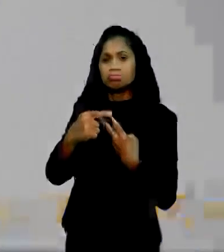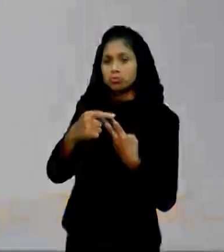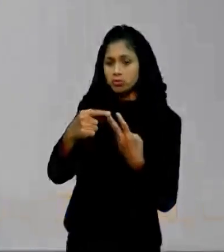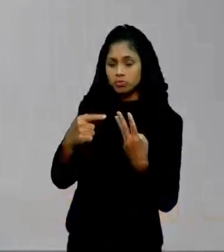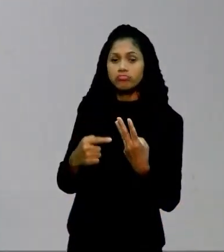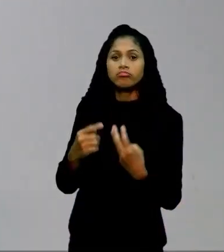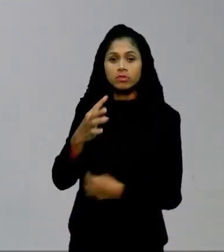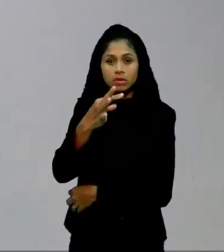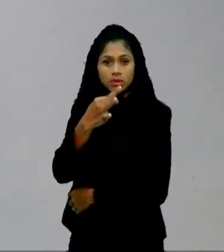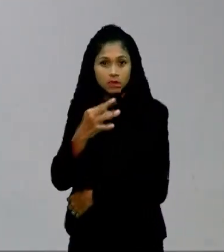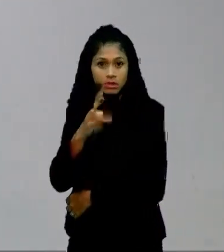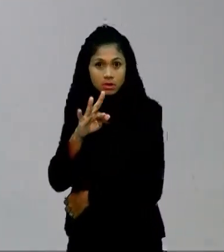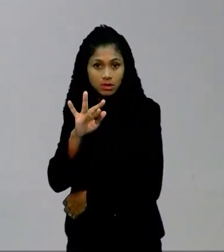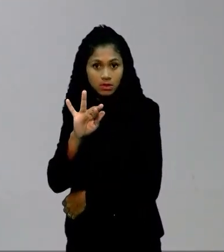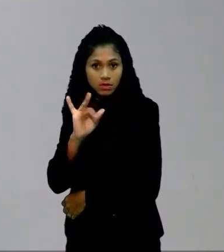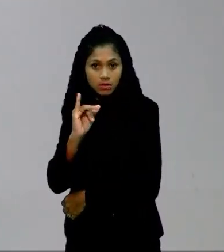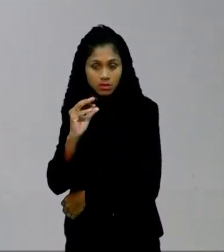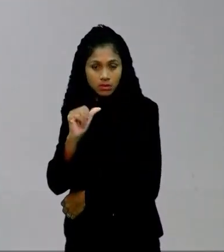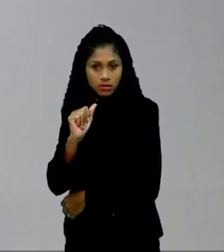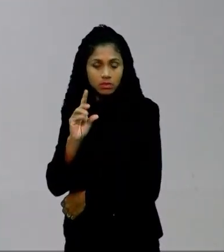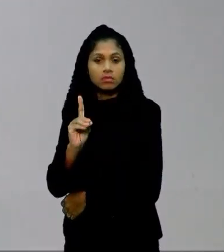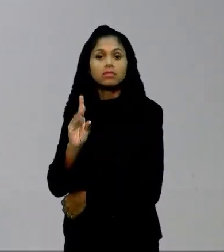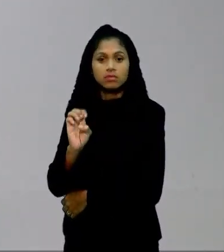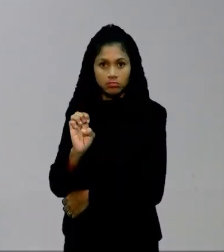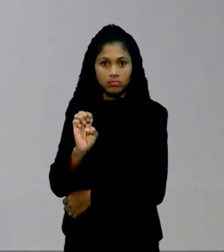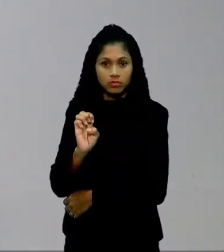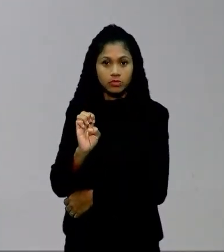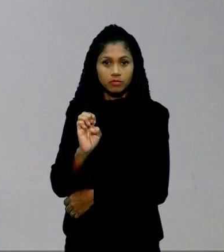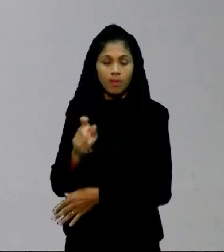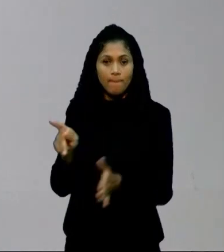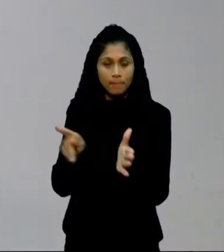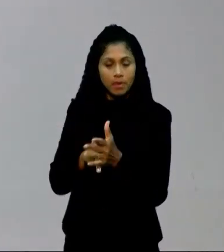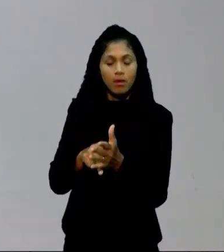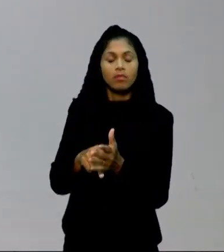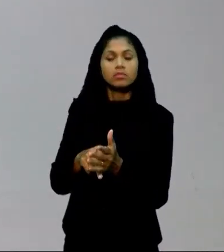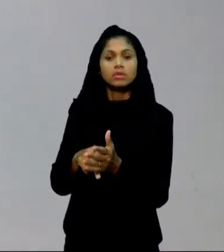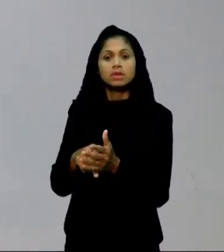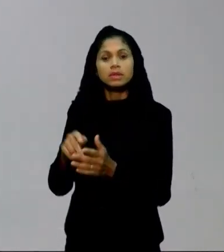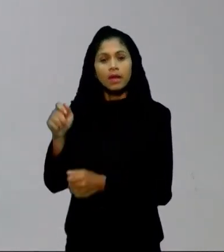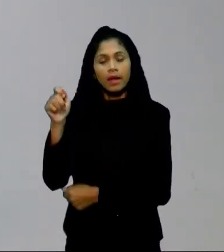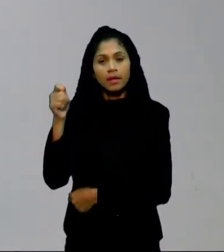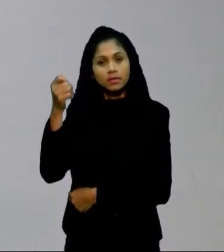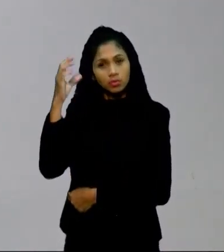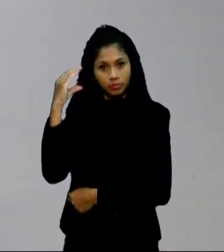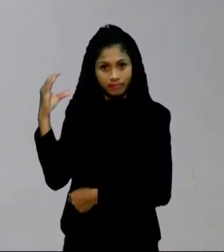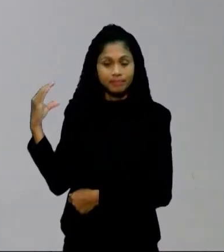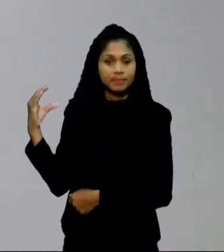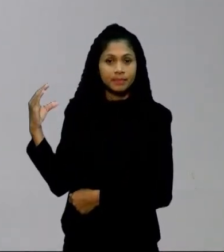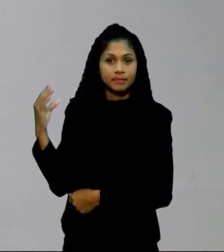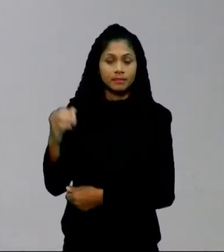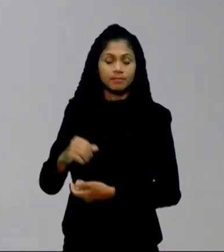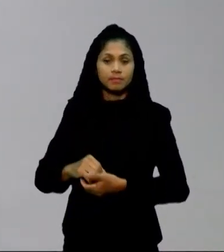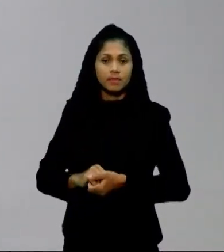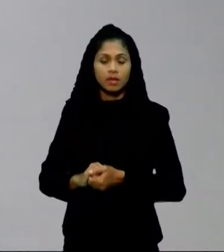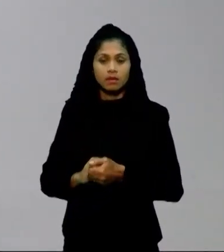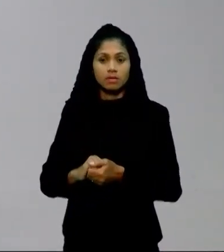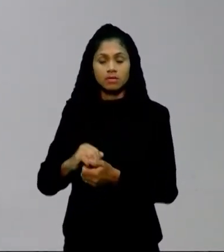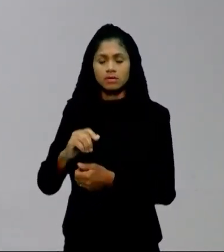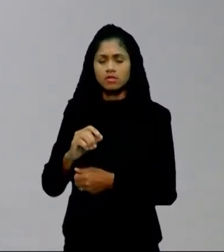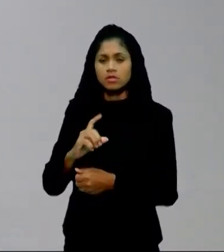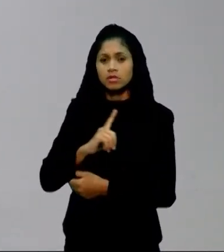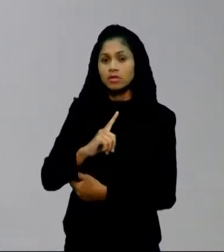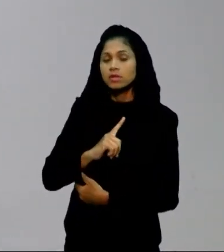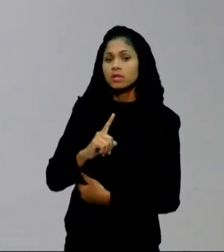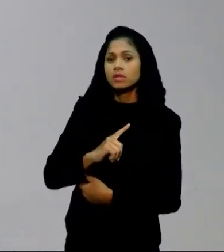Ele basicamente trazia 3 elementos químicos, né, um abaixo do outro, e a